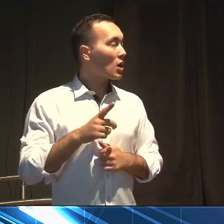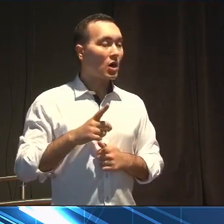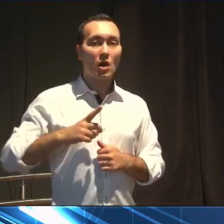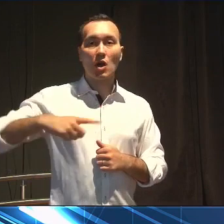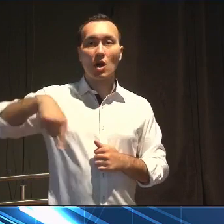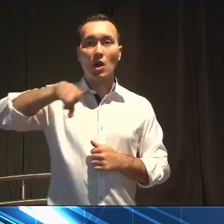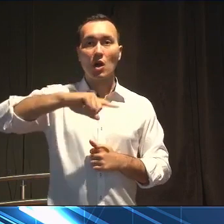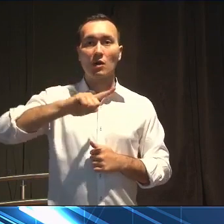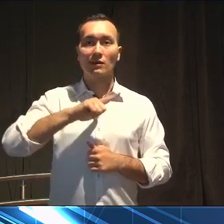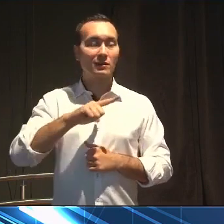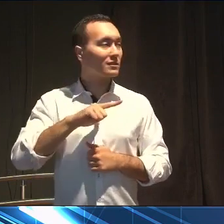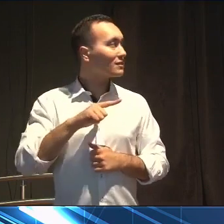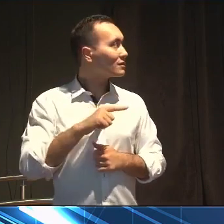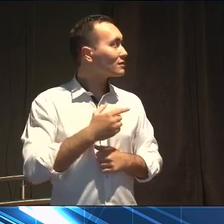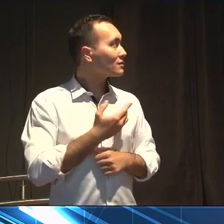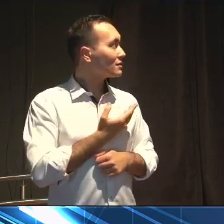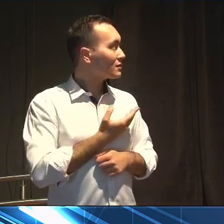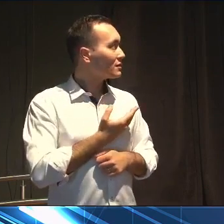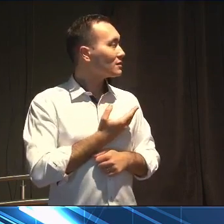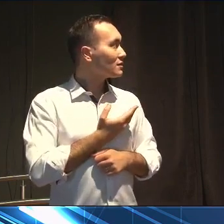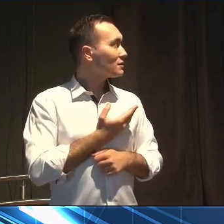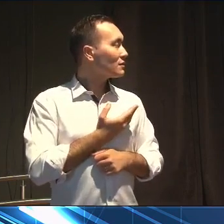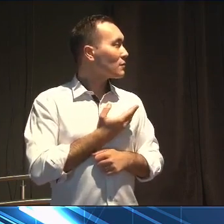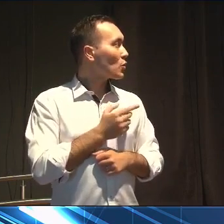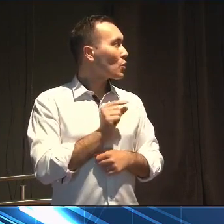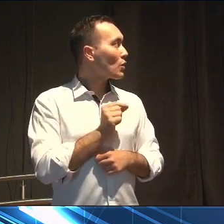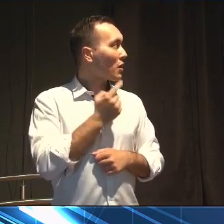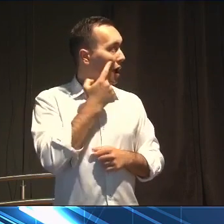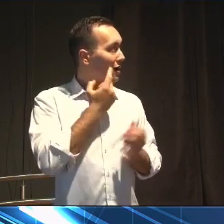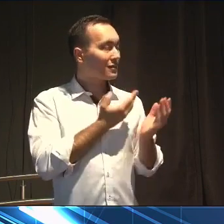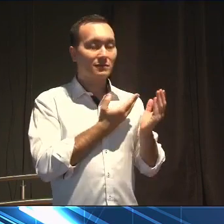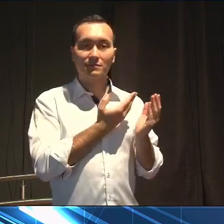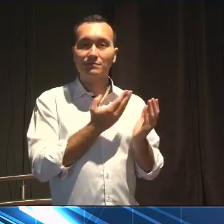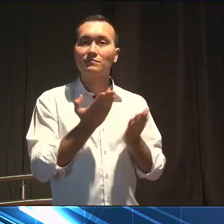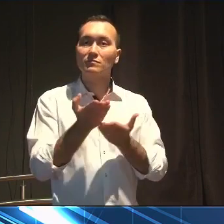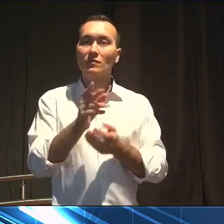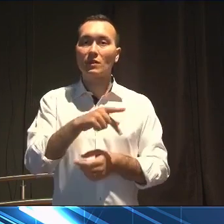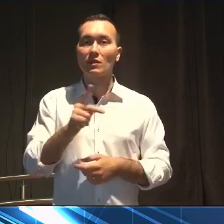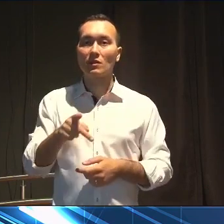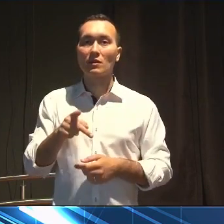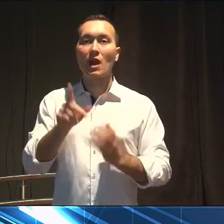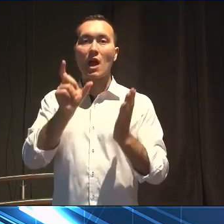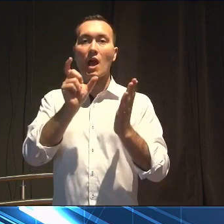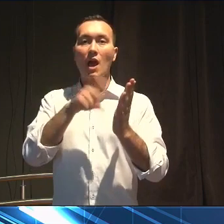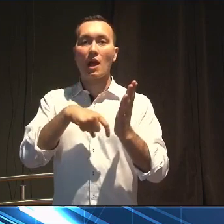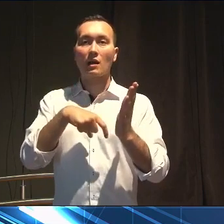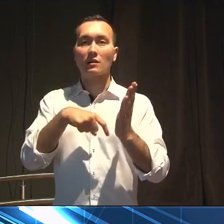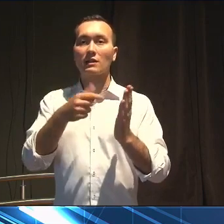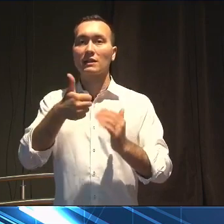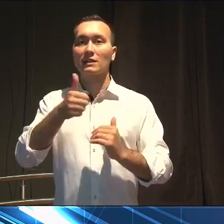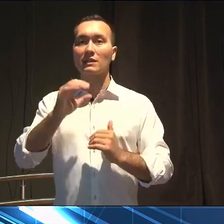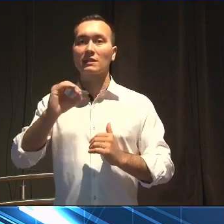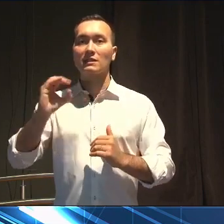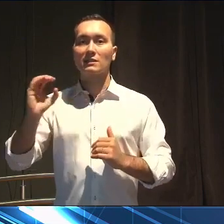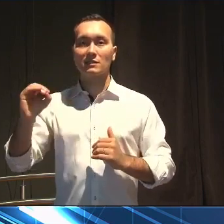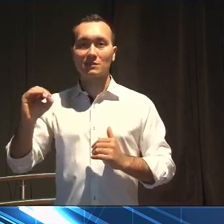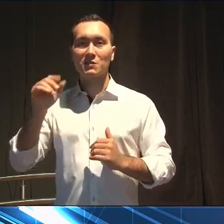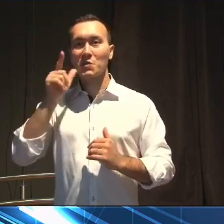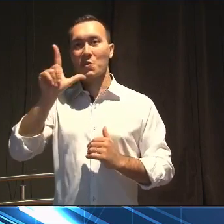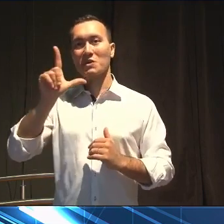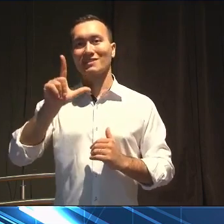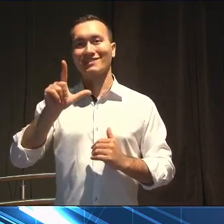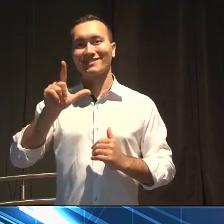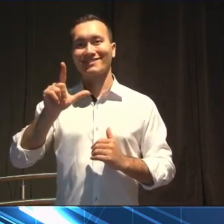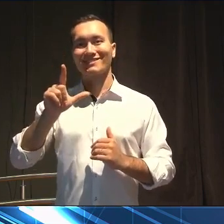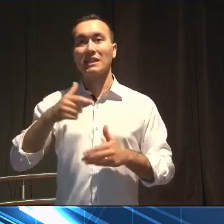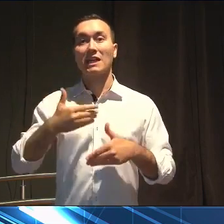os professores recebem $1.000 de crédito, mais ou menos, para fazer toda a certificação da NVIDIA. Eles passam por uma entrevista e